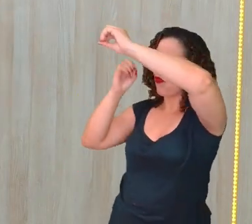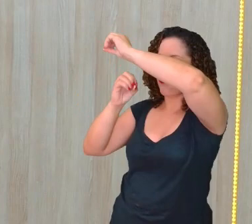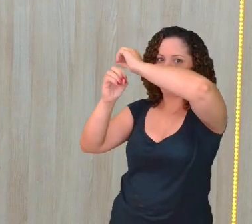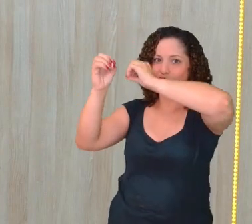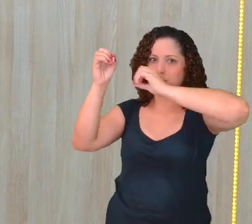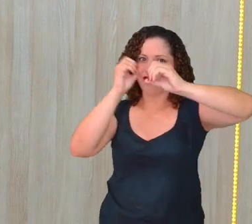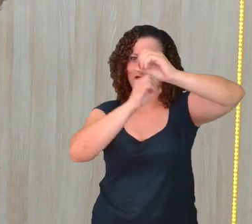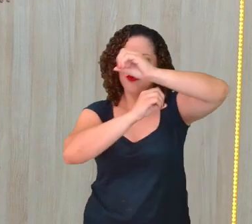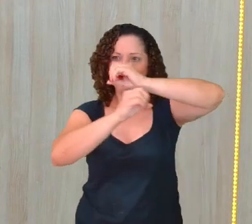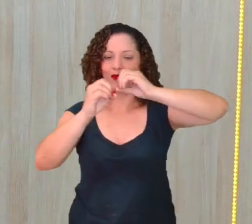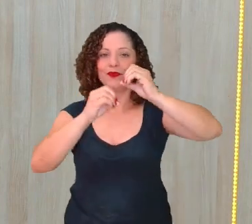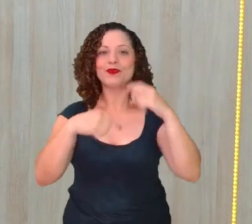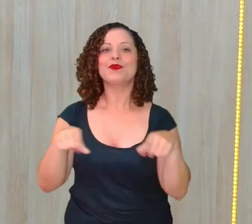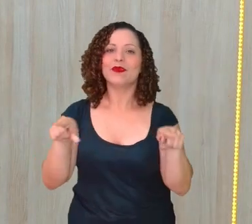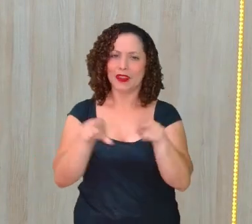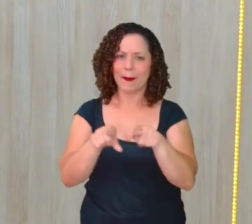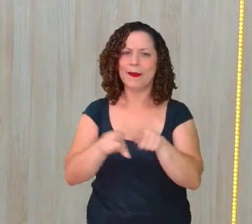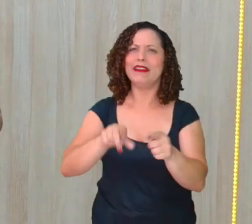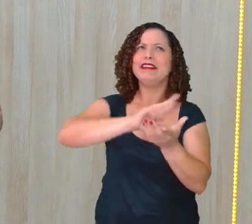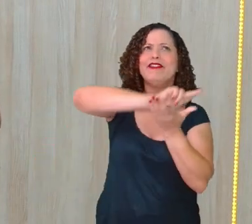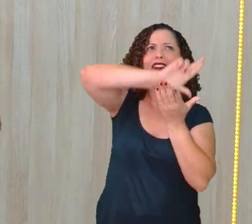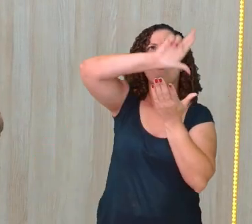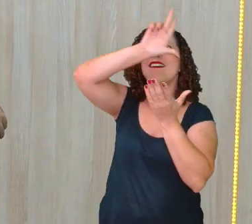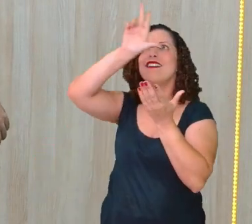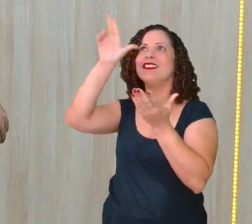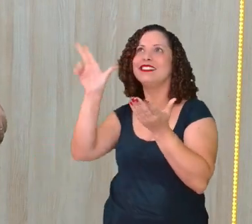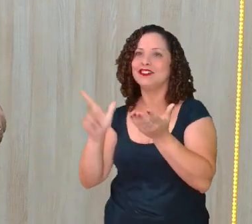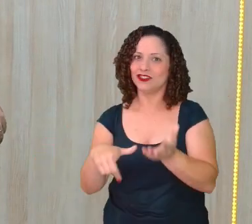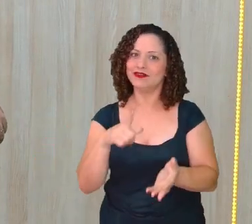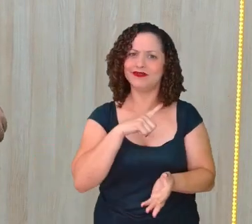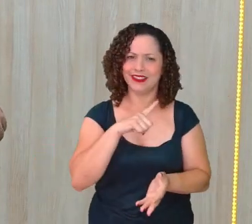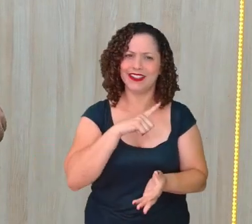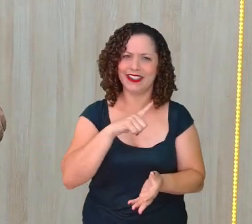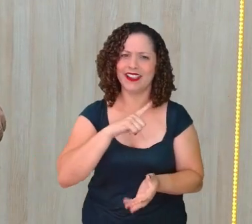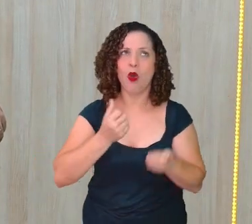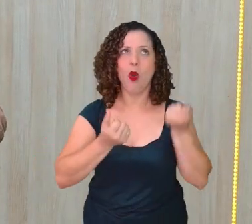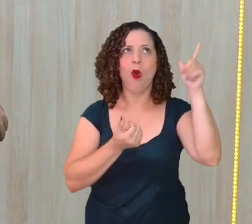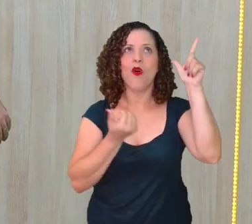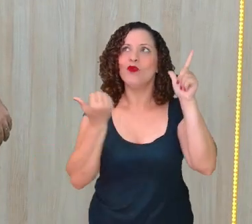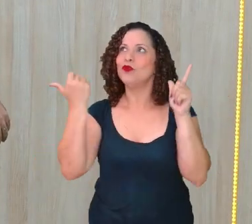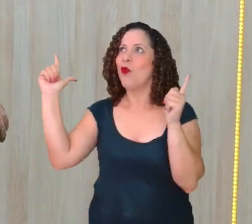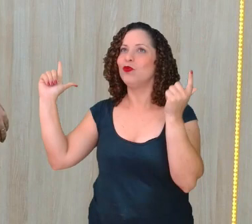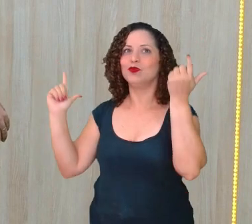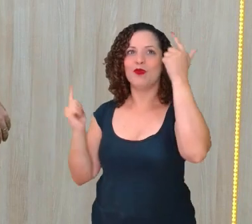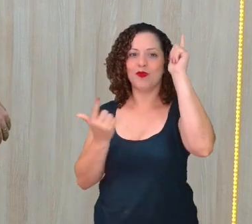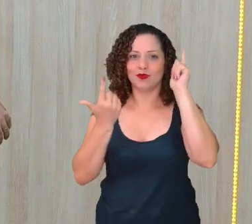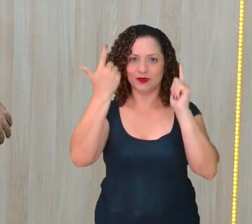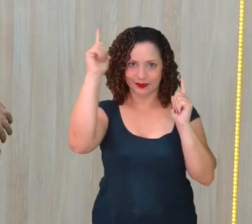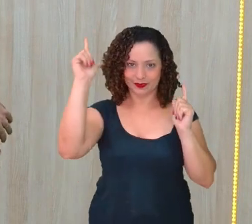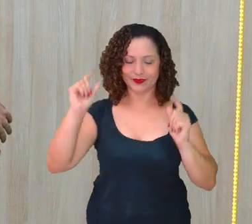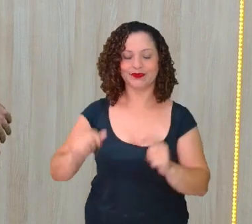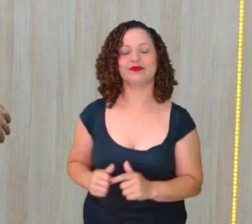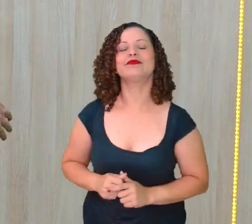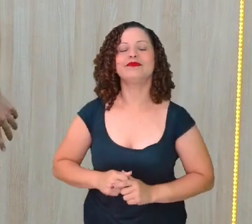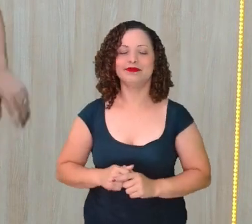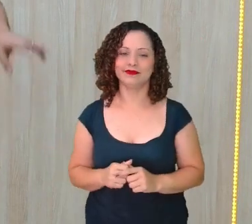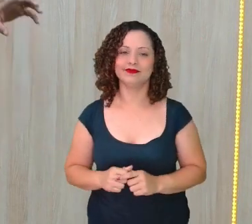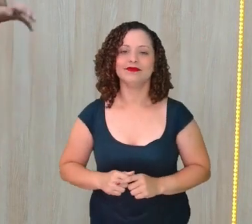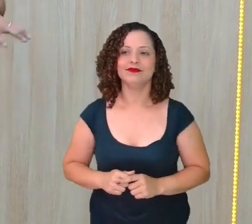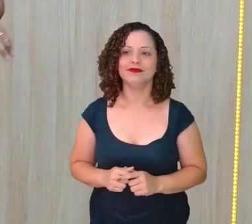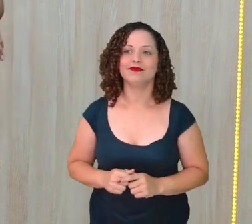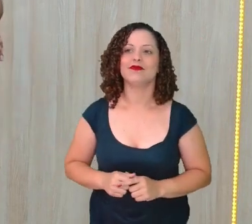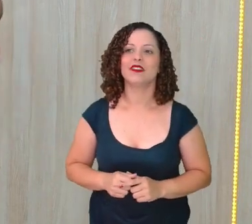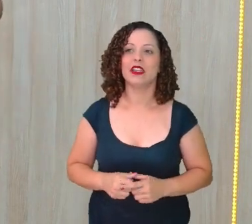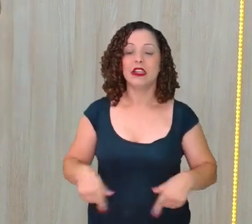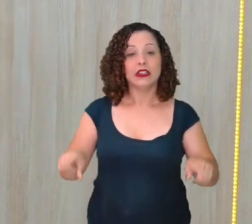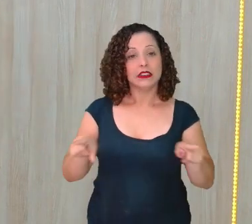as galáxias, olha, quase que não sai, professor Jorge, a voz está tá meio arruê, tá meio baleada, né? Tá.